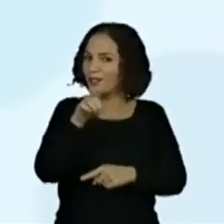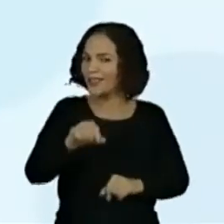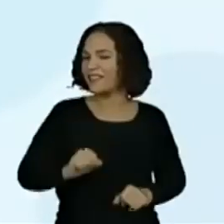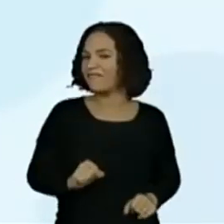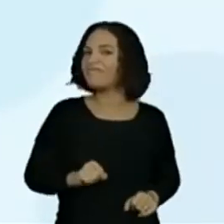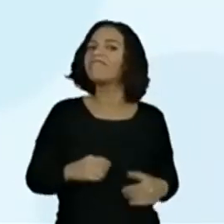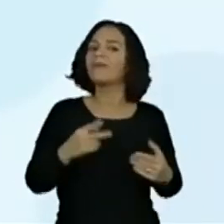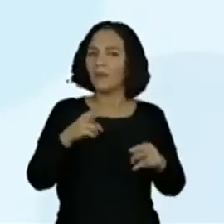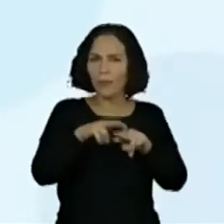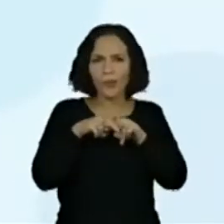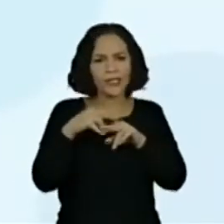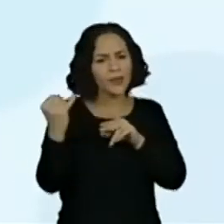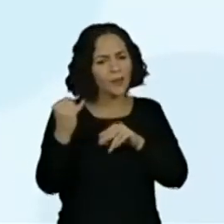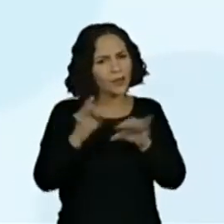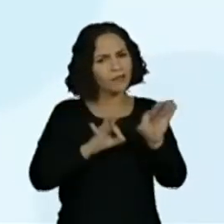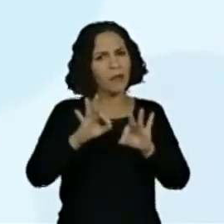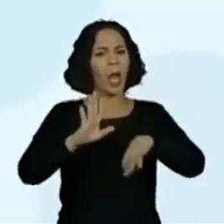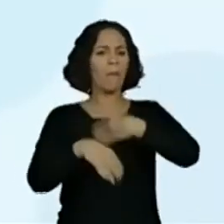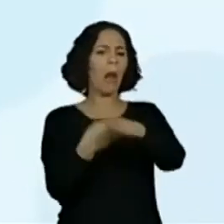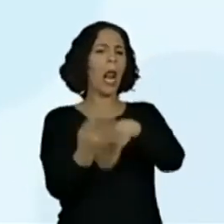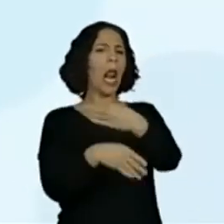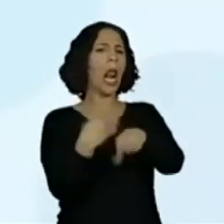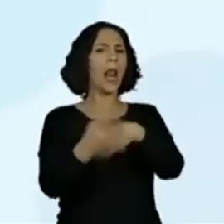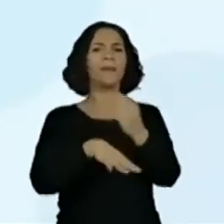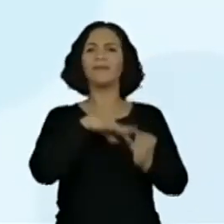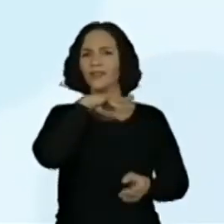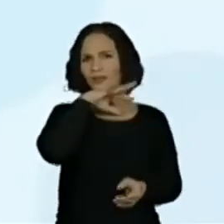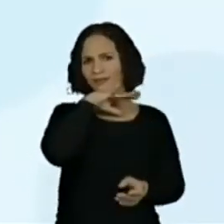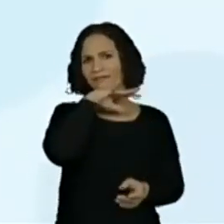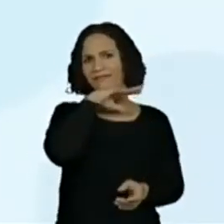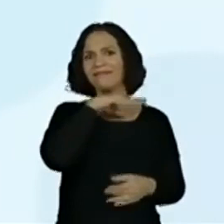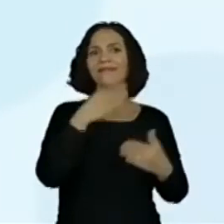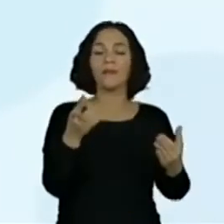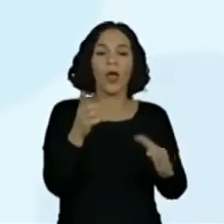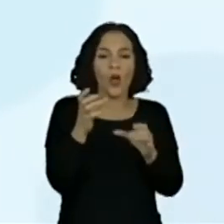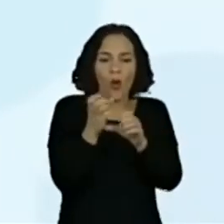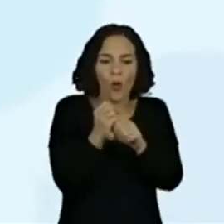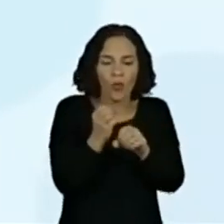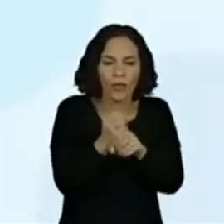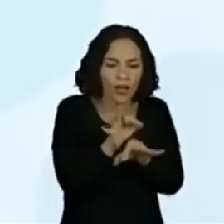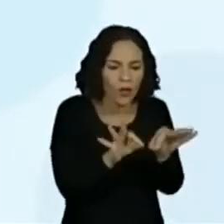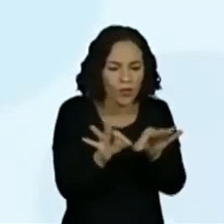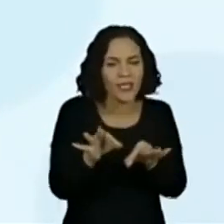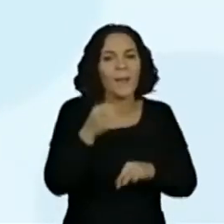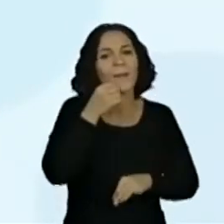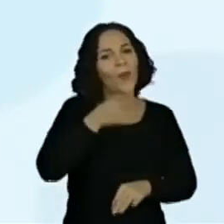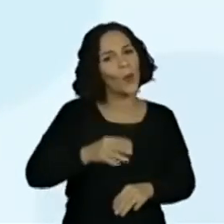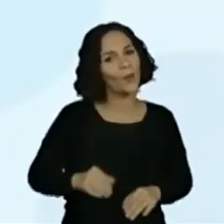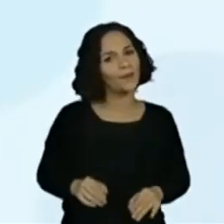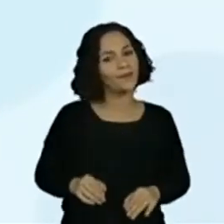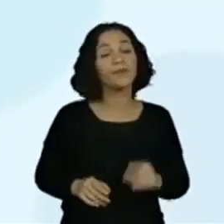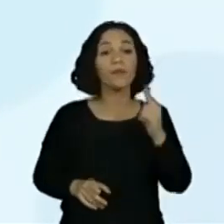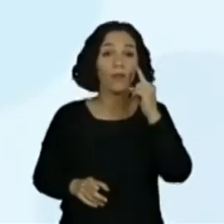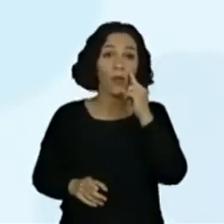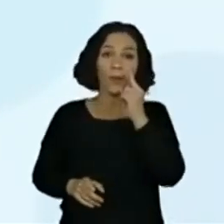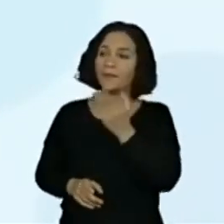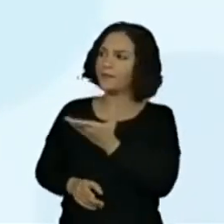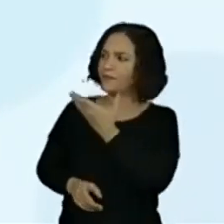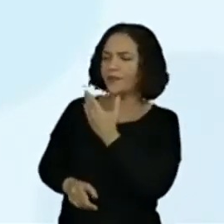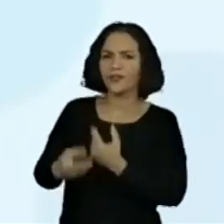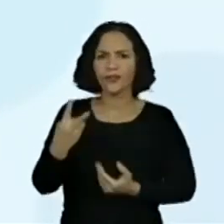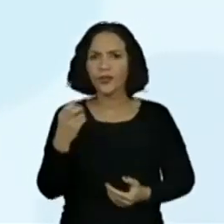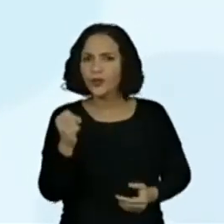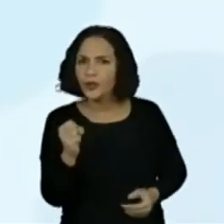tudo. Organização é tudo, principalmente quando a gente fala de contagem. Quantos professores estão falando? Tem